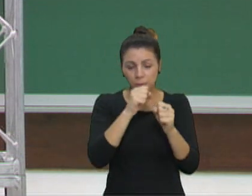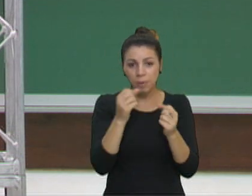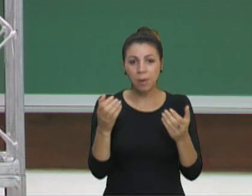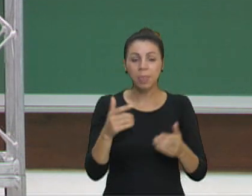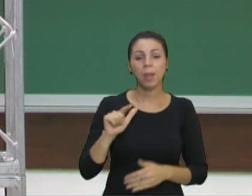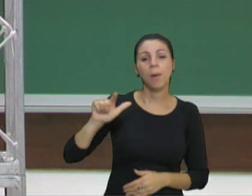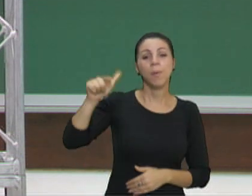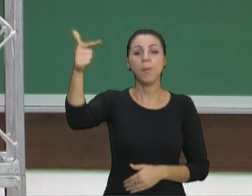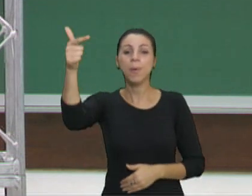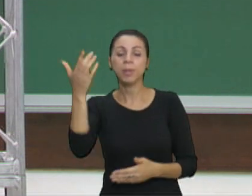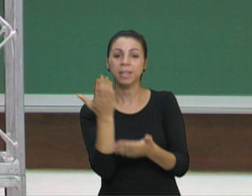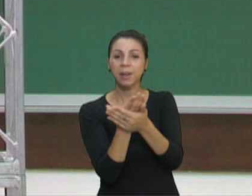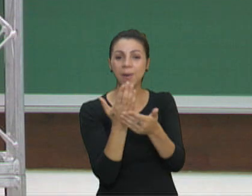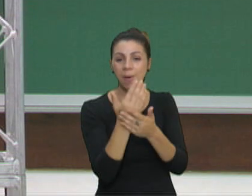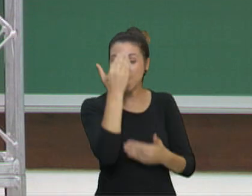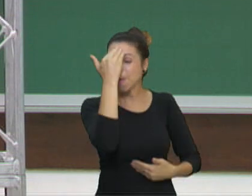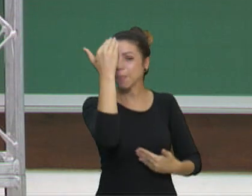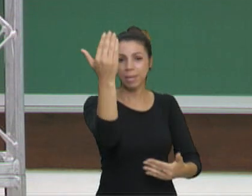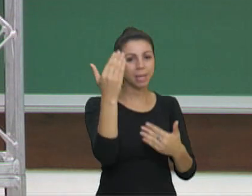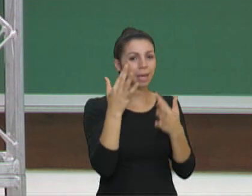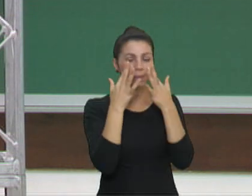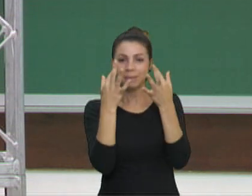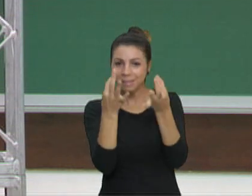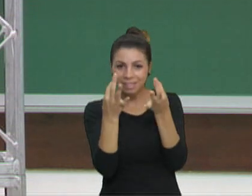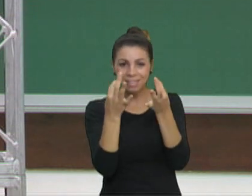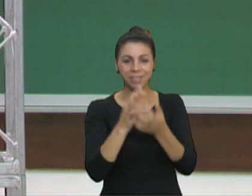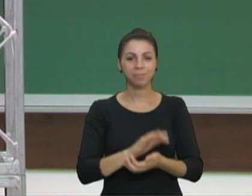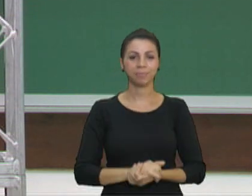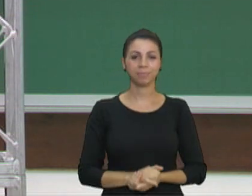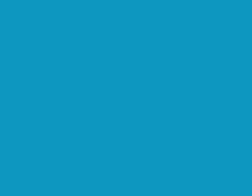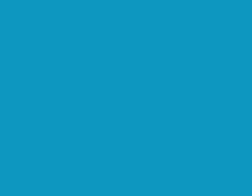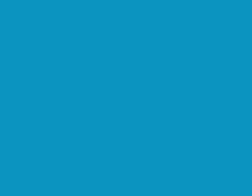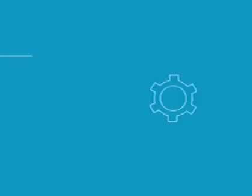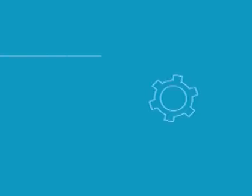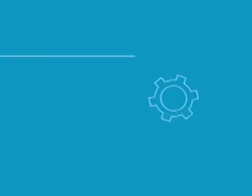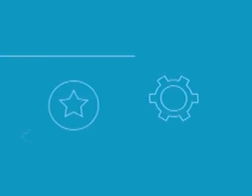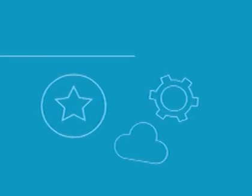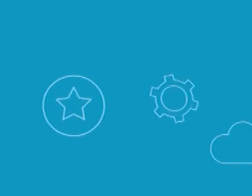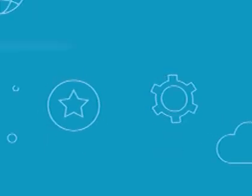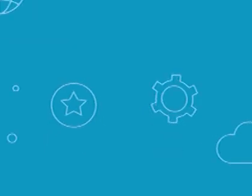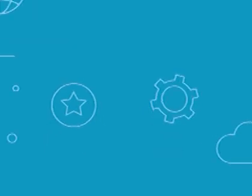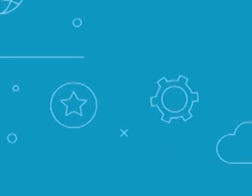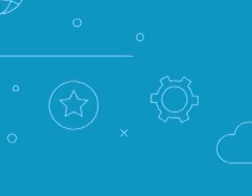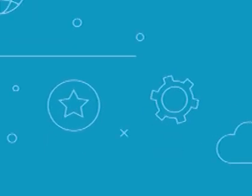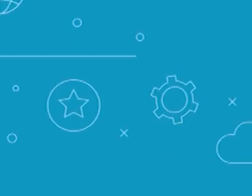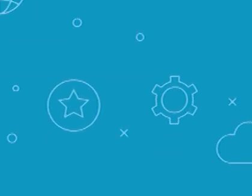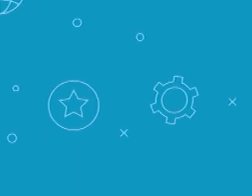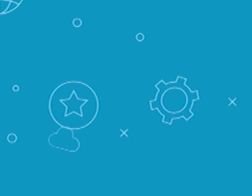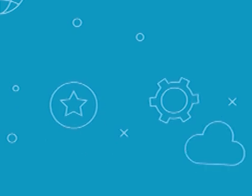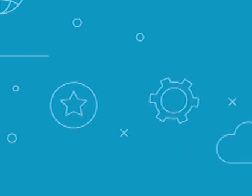na próxima. Obrigada pela atenção.